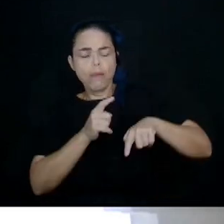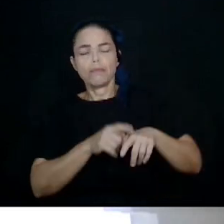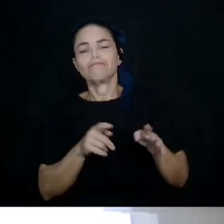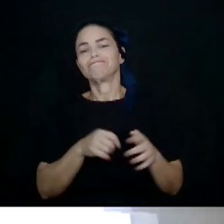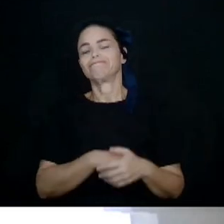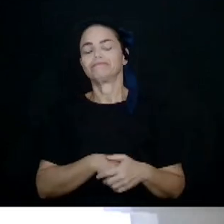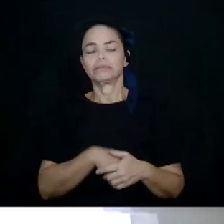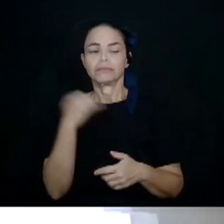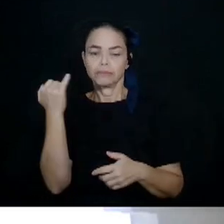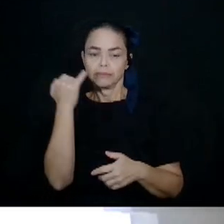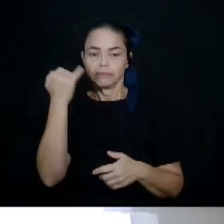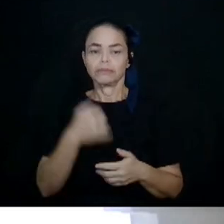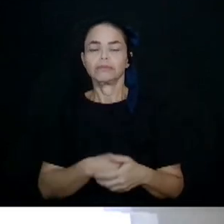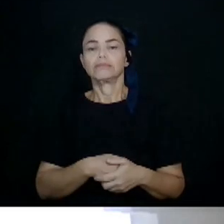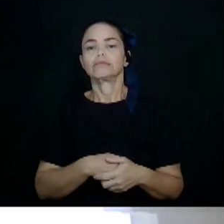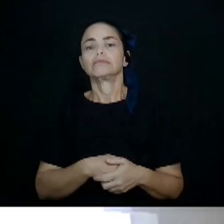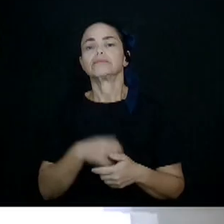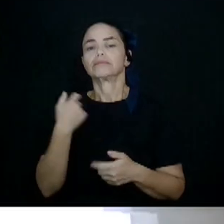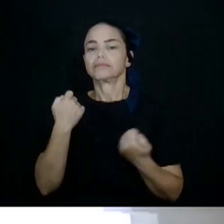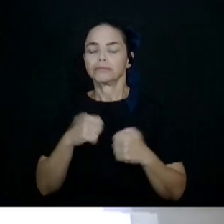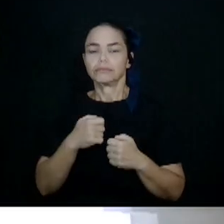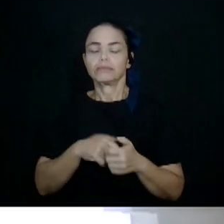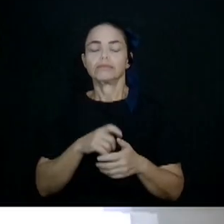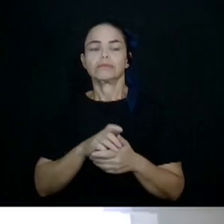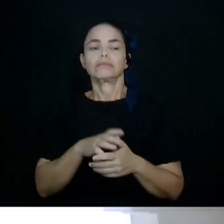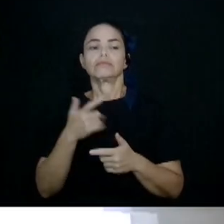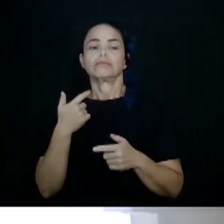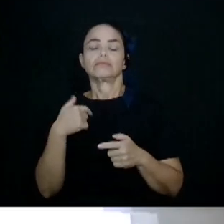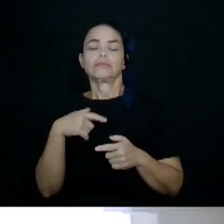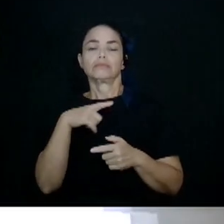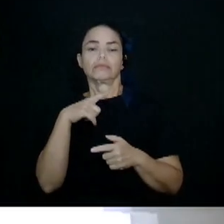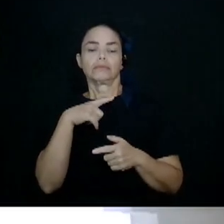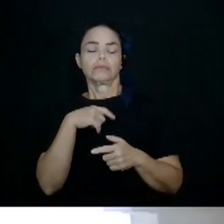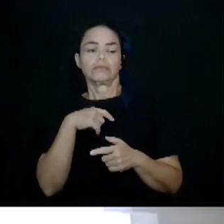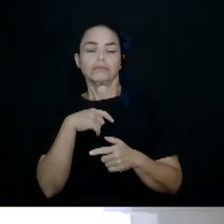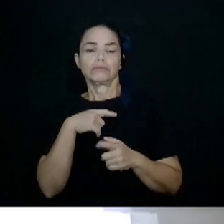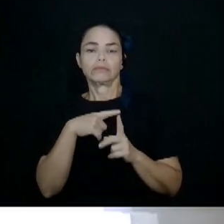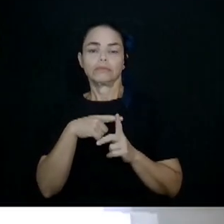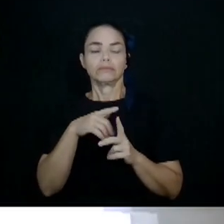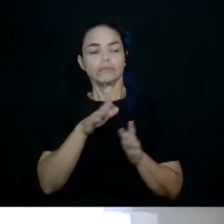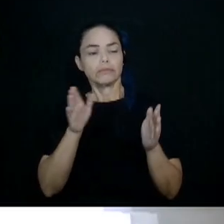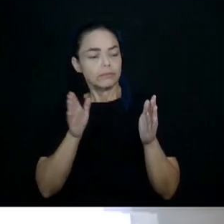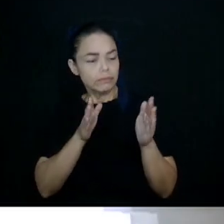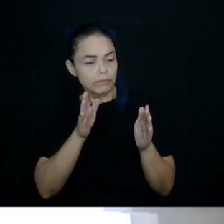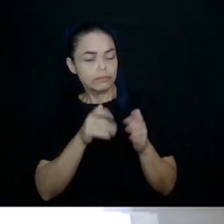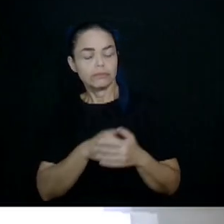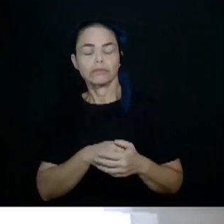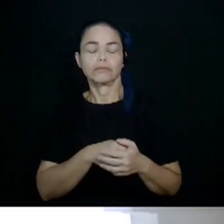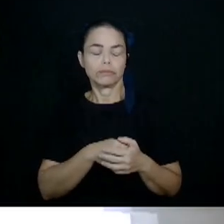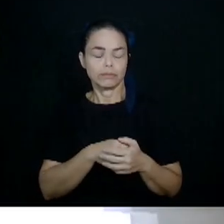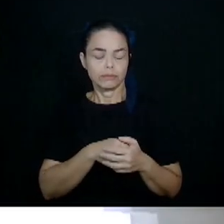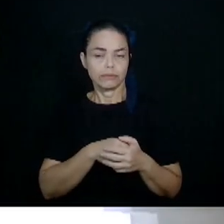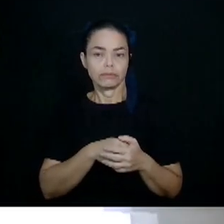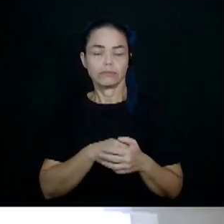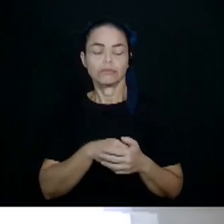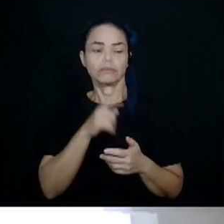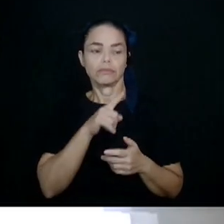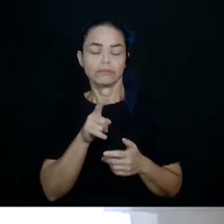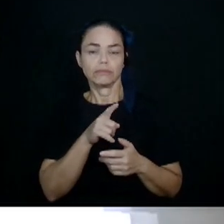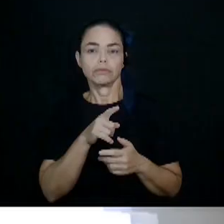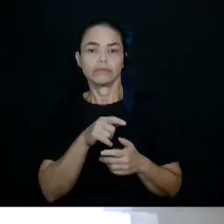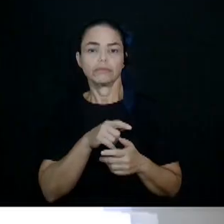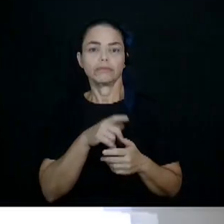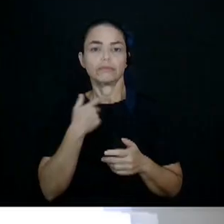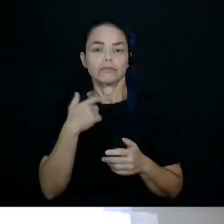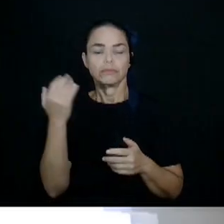importante. E uma questão que a gente sempre tem que levar em consideração é que em um dado momento, muitas vezes, além do pilar fundamental, que é a